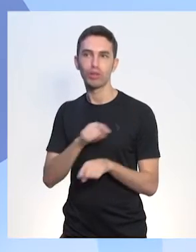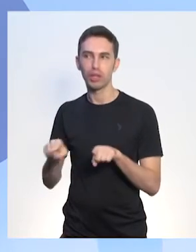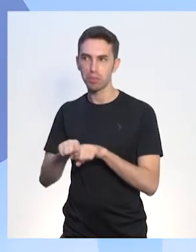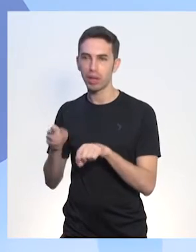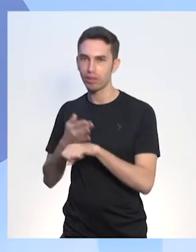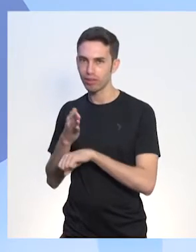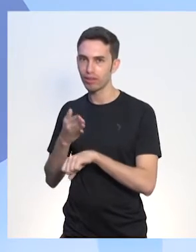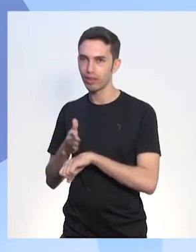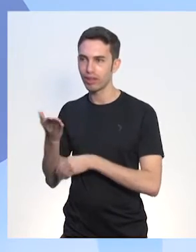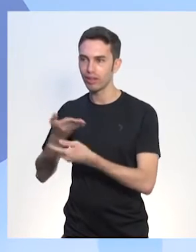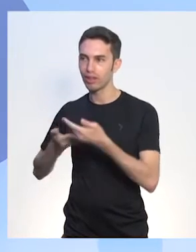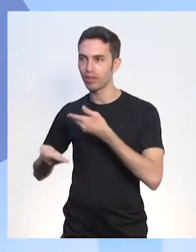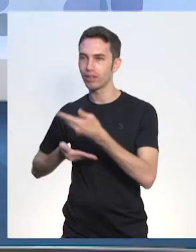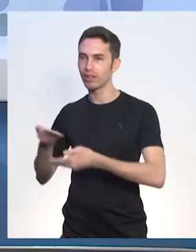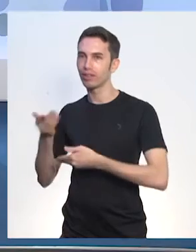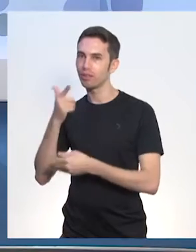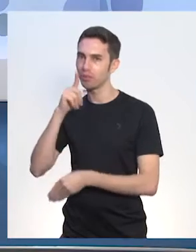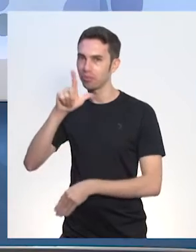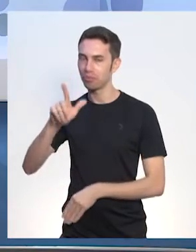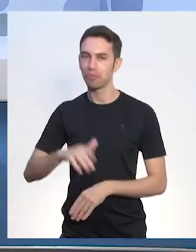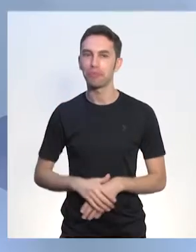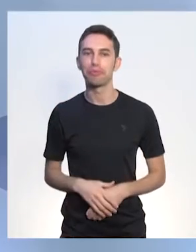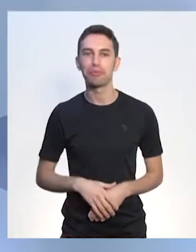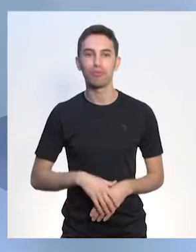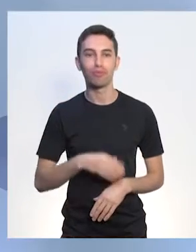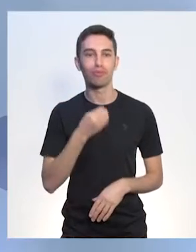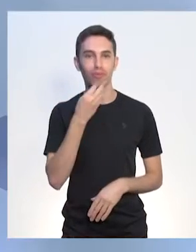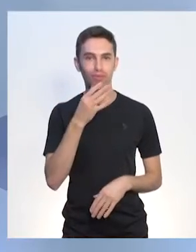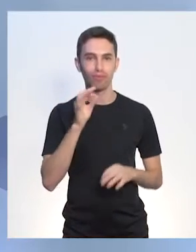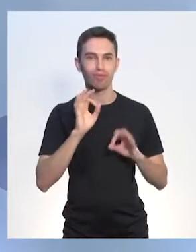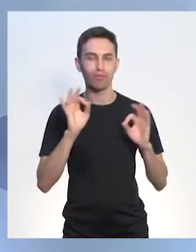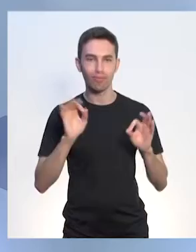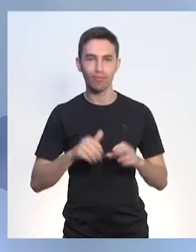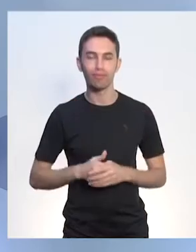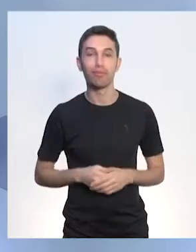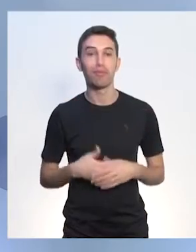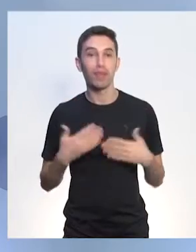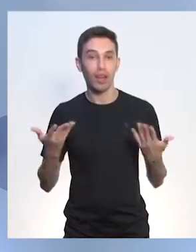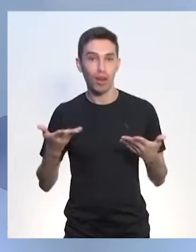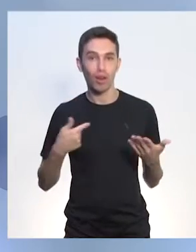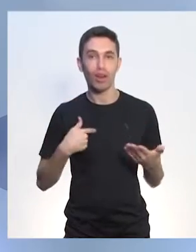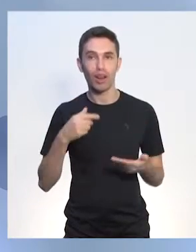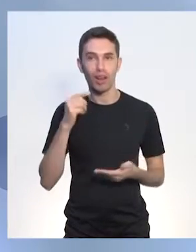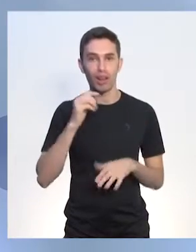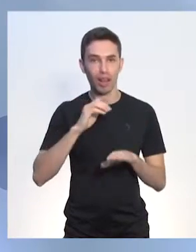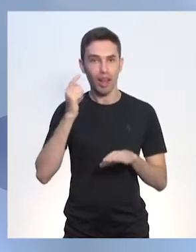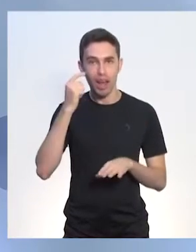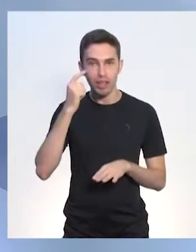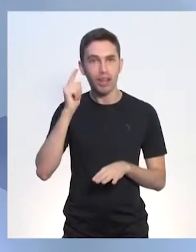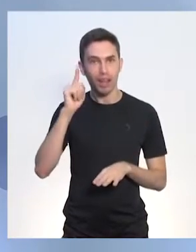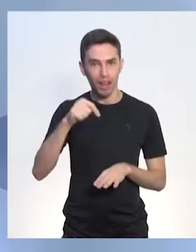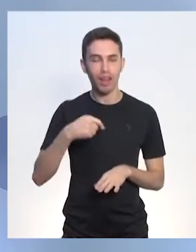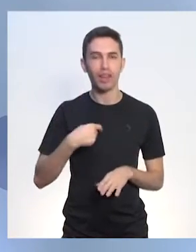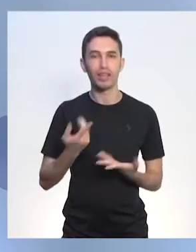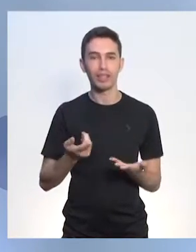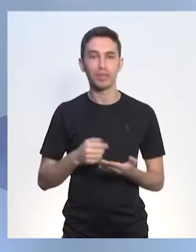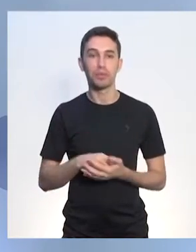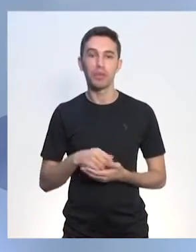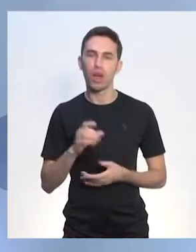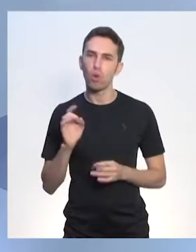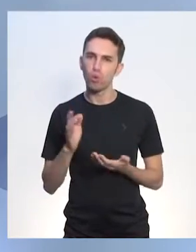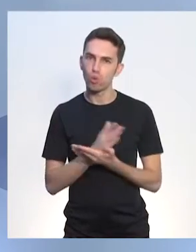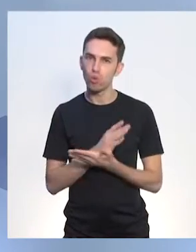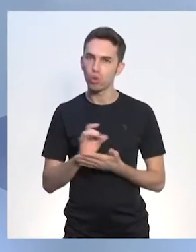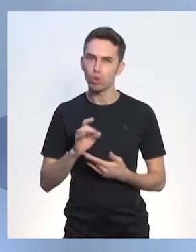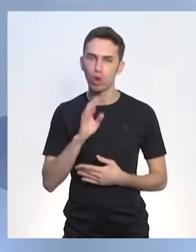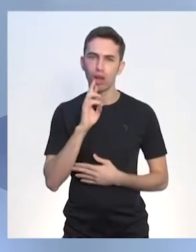tá ok? É isso. Maravilha. E a ideia é exatamente essa, né? Alguns colocaram só a resposta final,